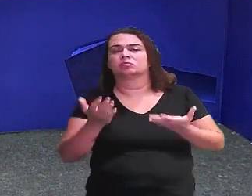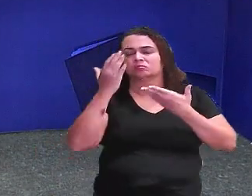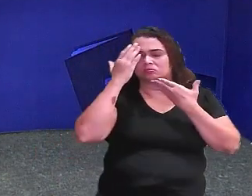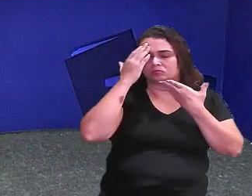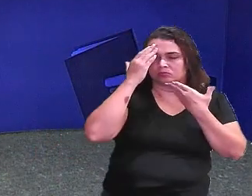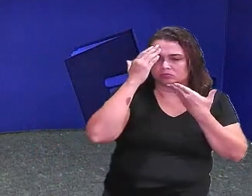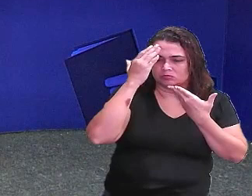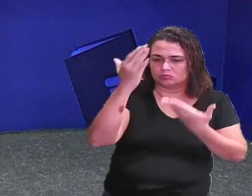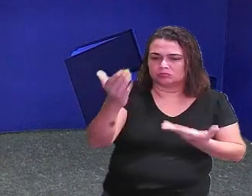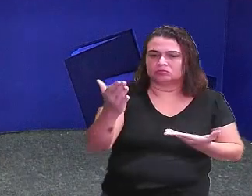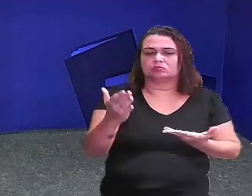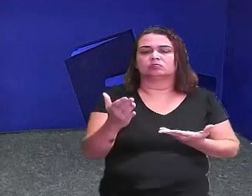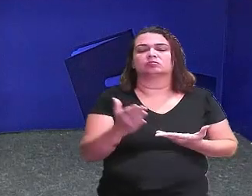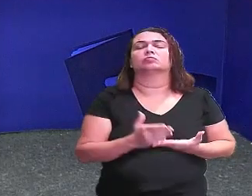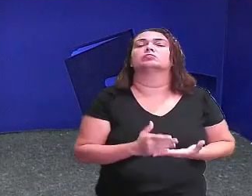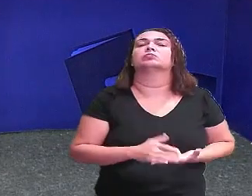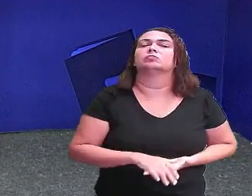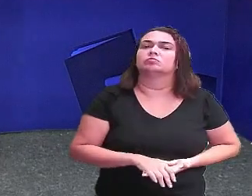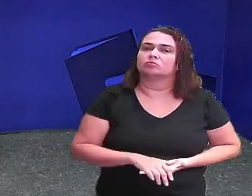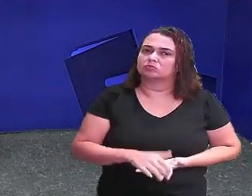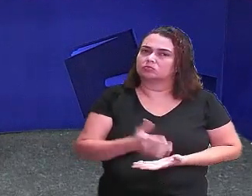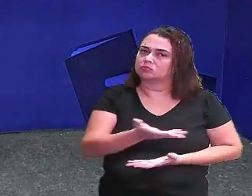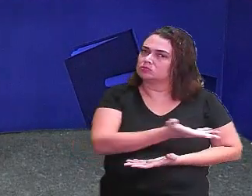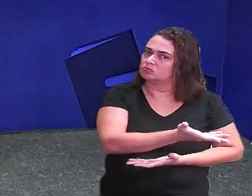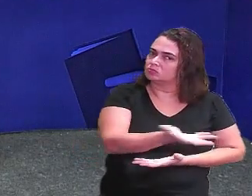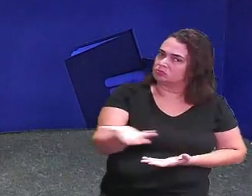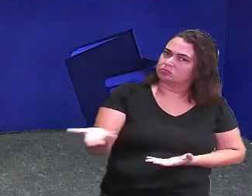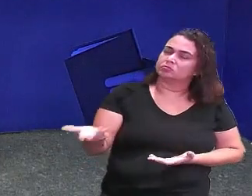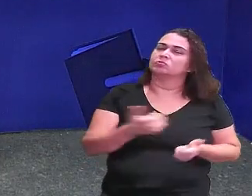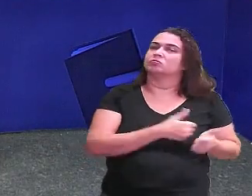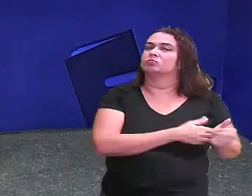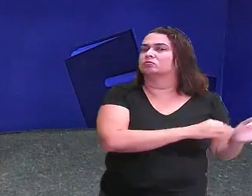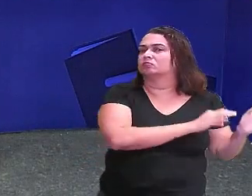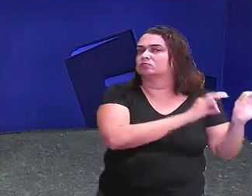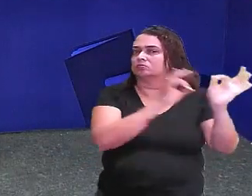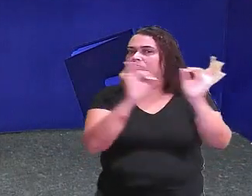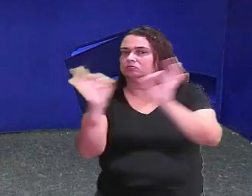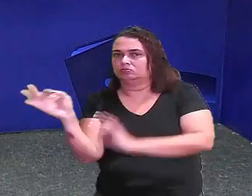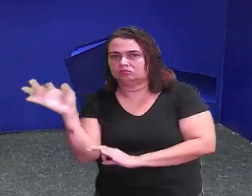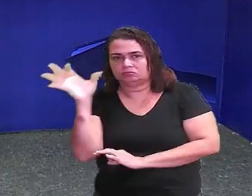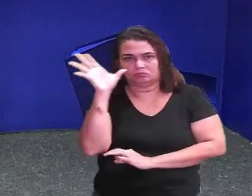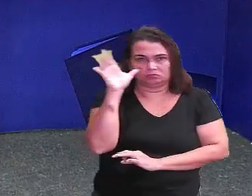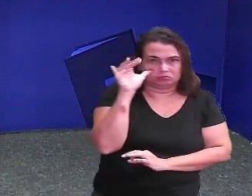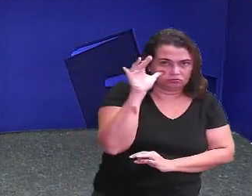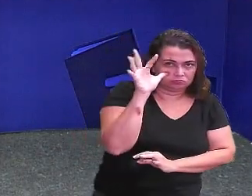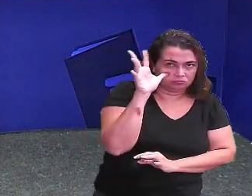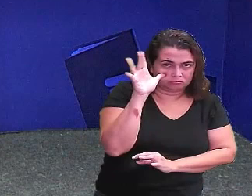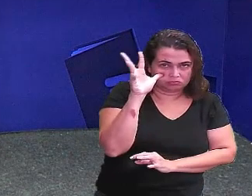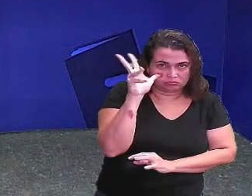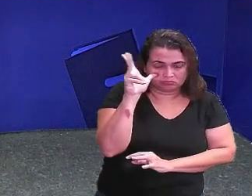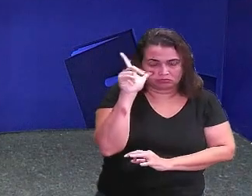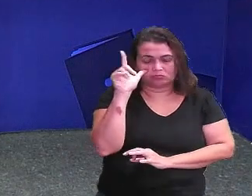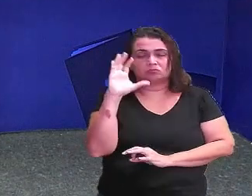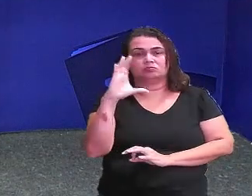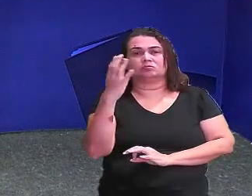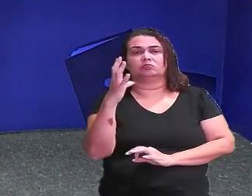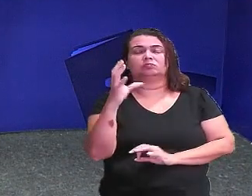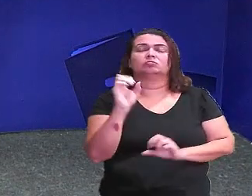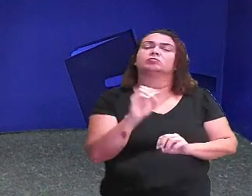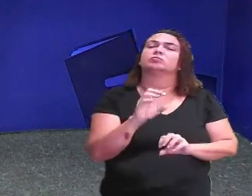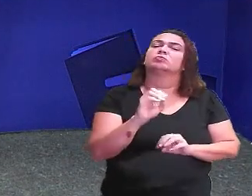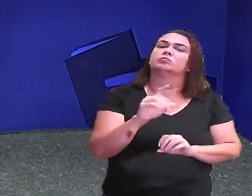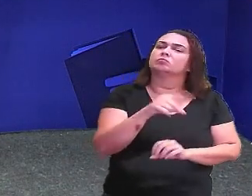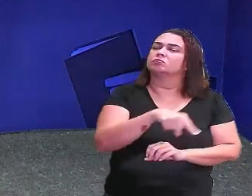meus agradecimentos, o meu muito obrigado a todos vocês que acompanharam mais essa aula de Ciências da Natureza, né? Caso tenha